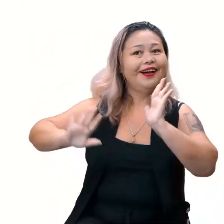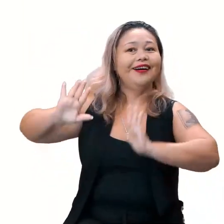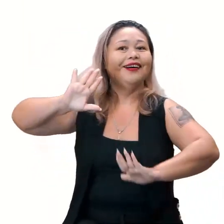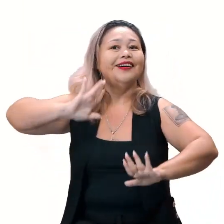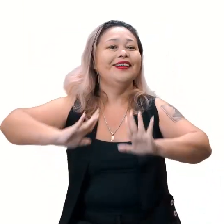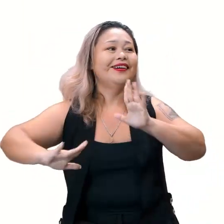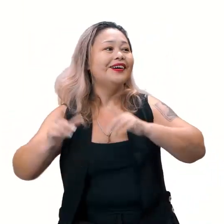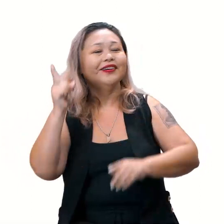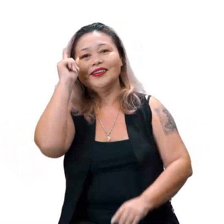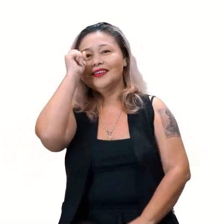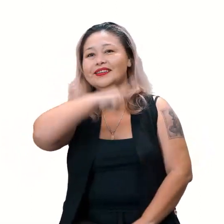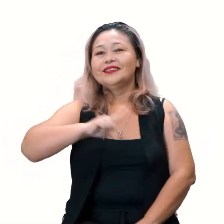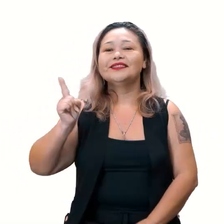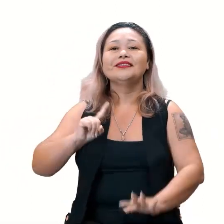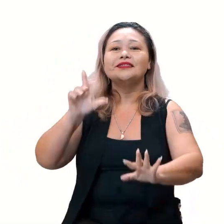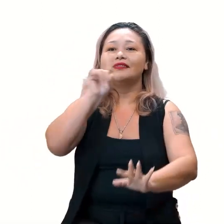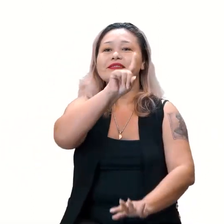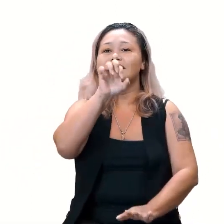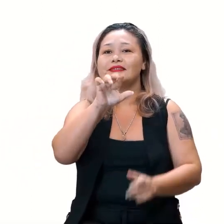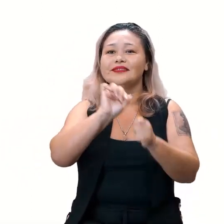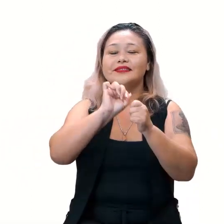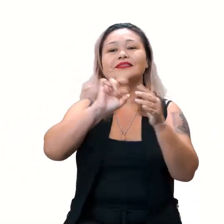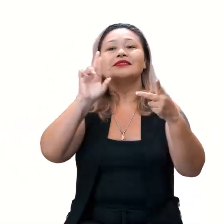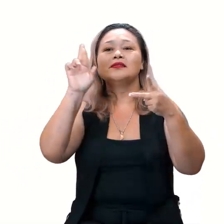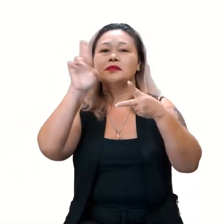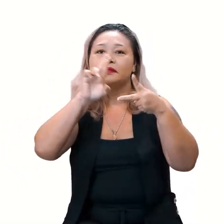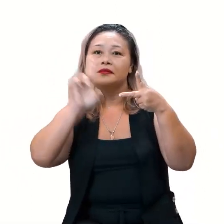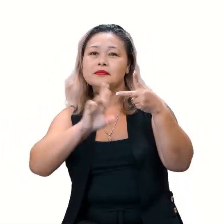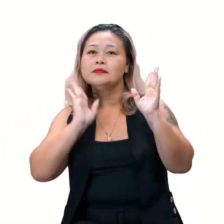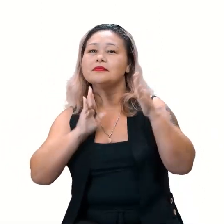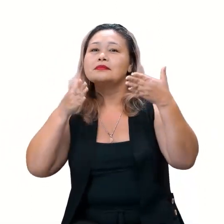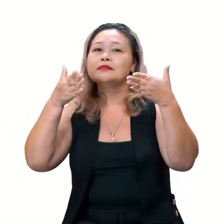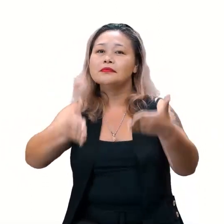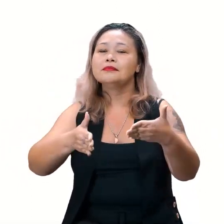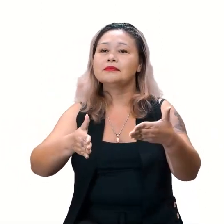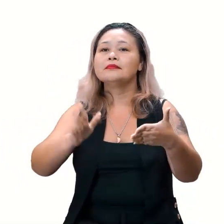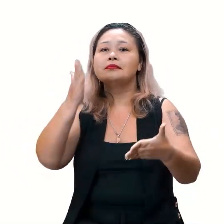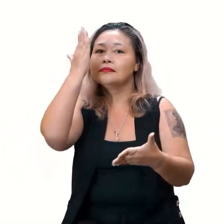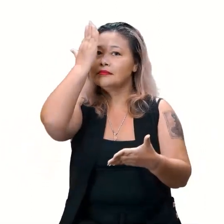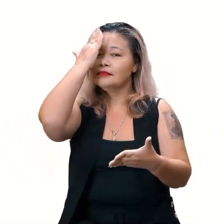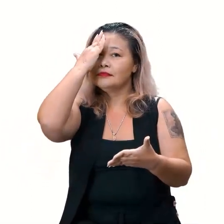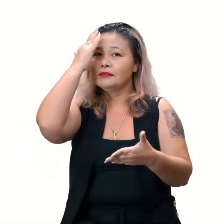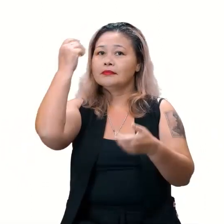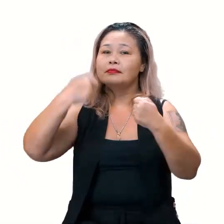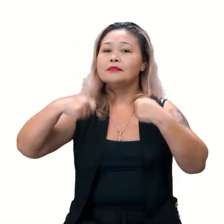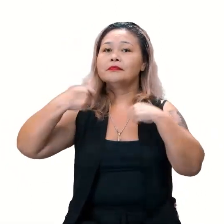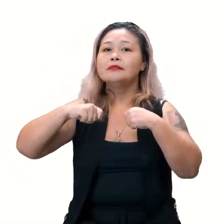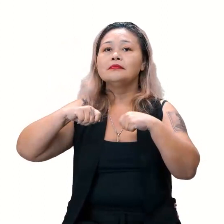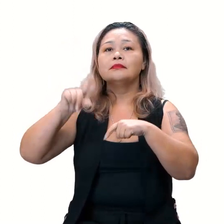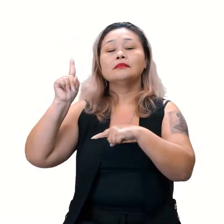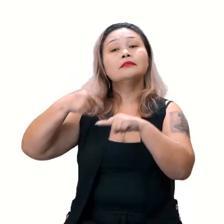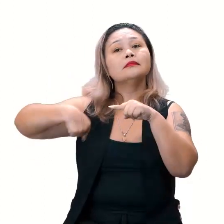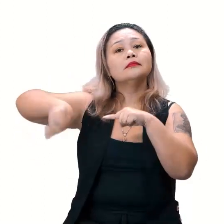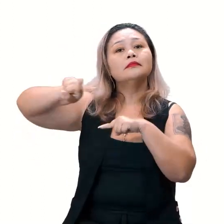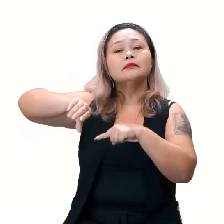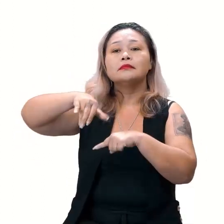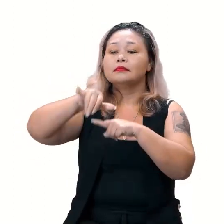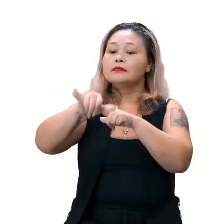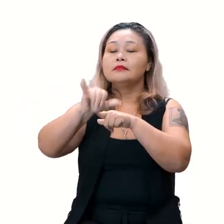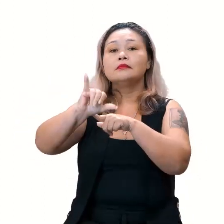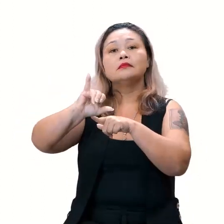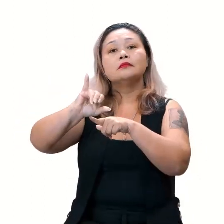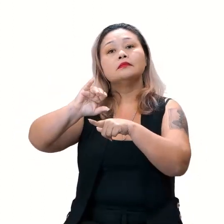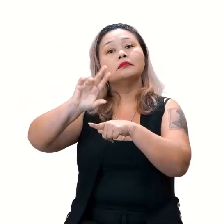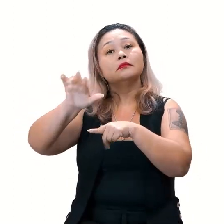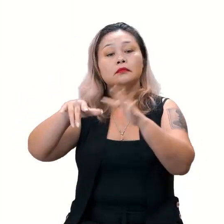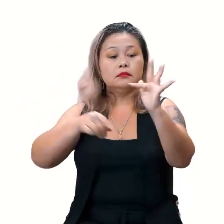difícil, não. Os zeros ou raízes da função, para determinar, a gente já sabe que é preciso considerar o y ou o f